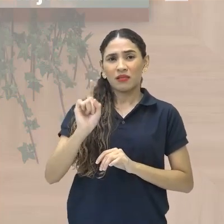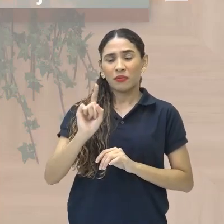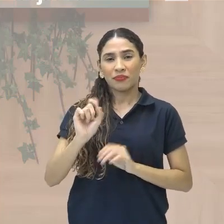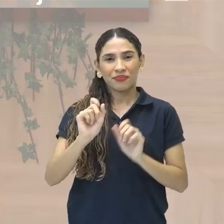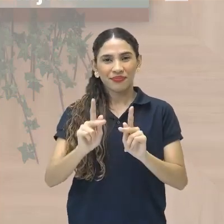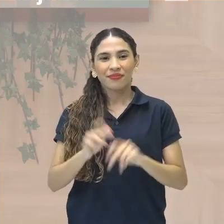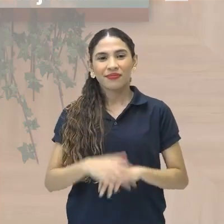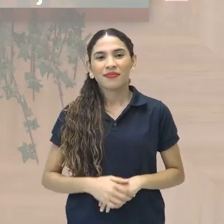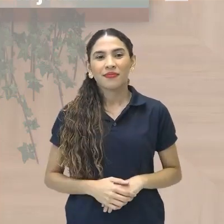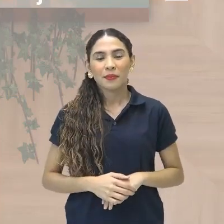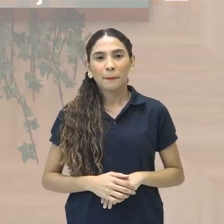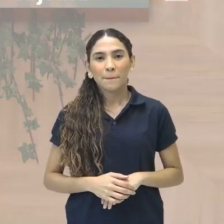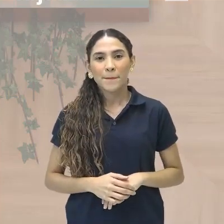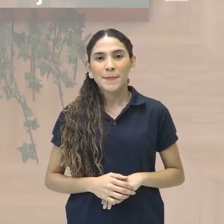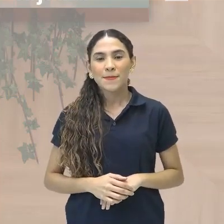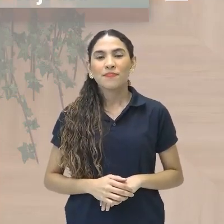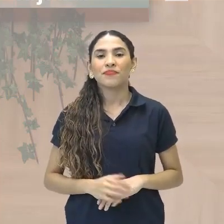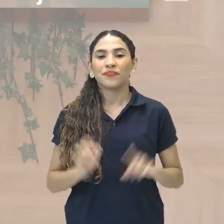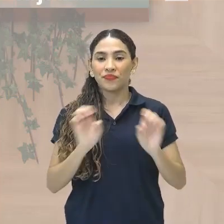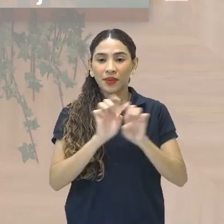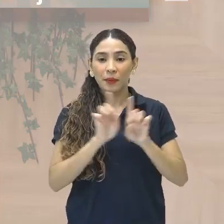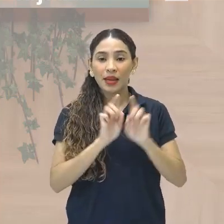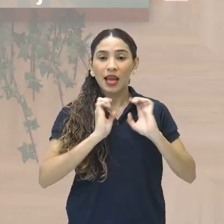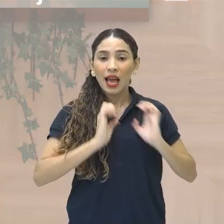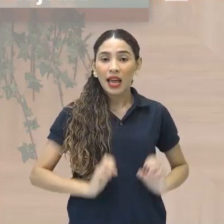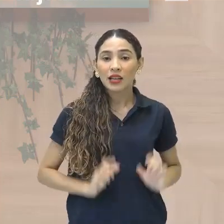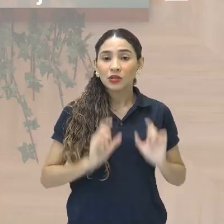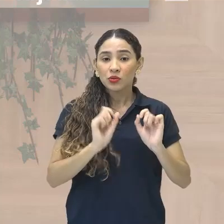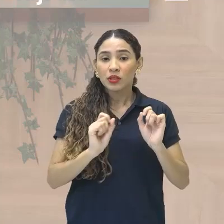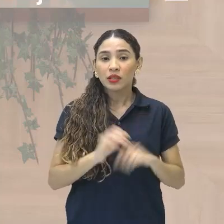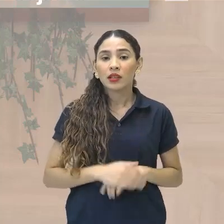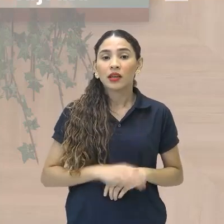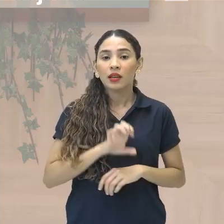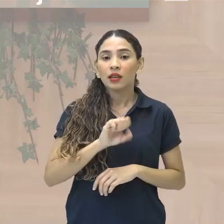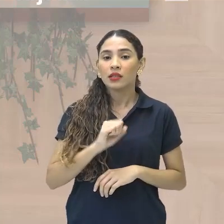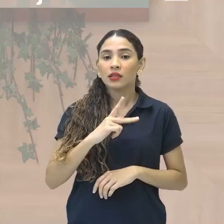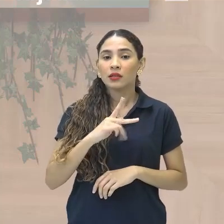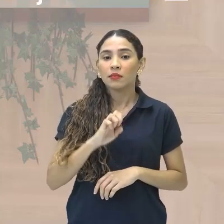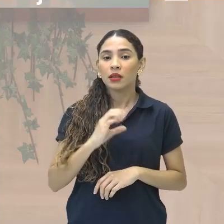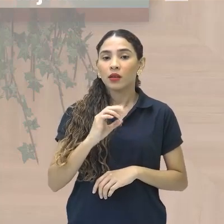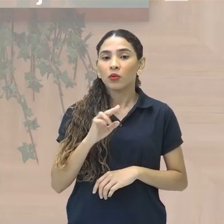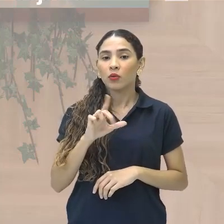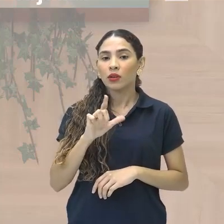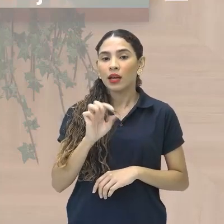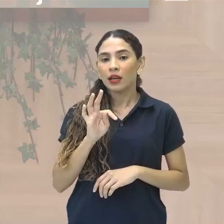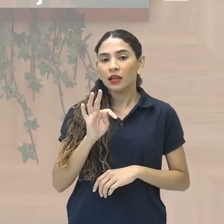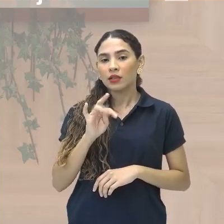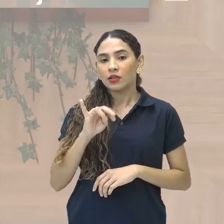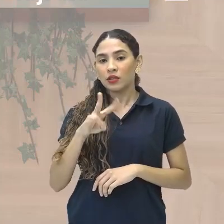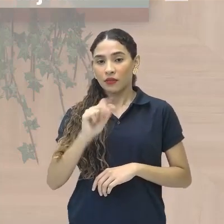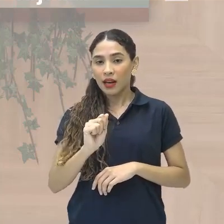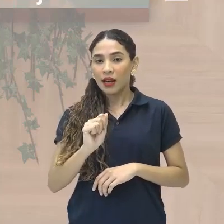tá bom? A ética, ela é especulativa,